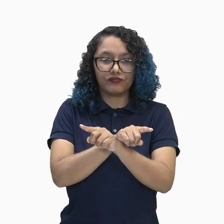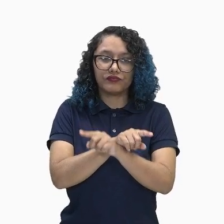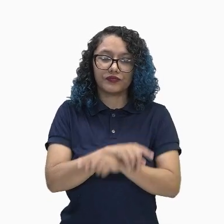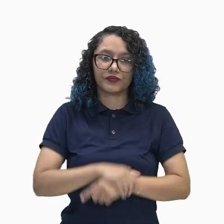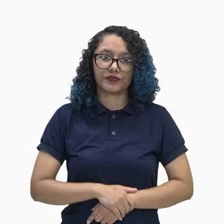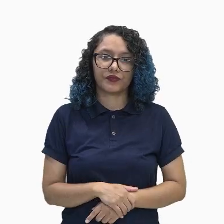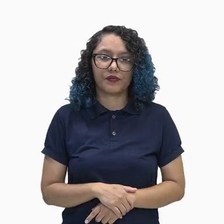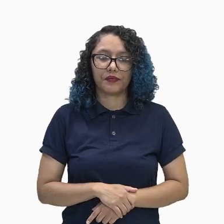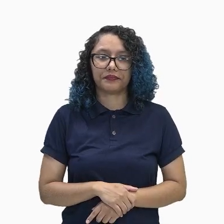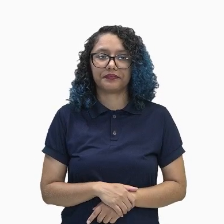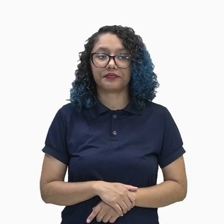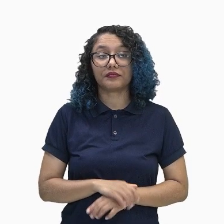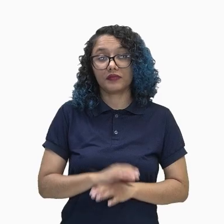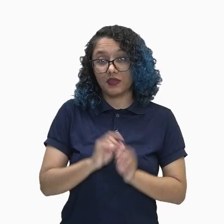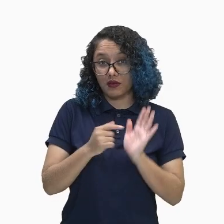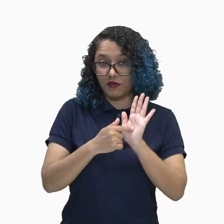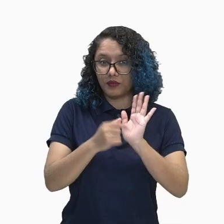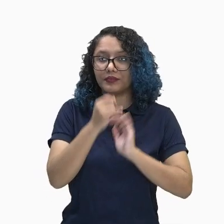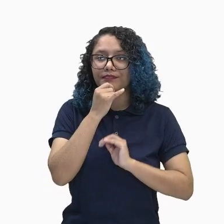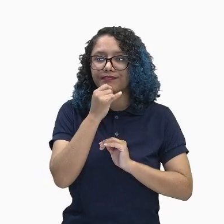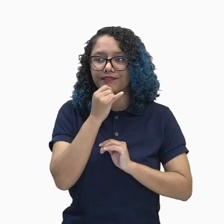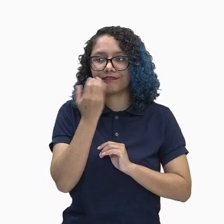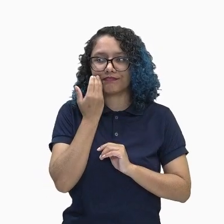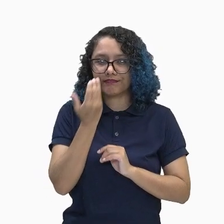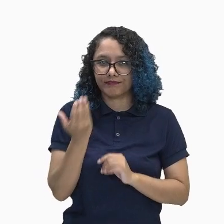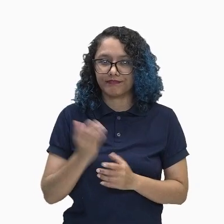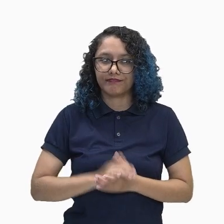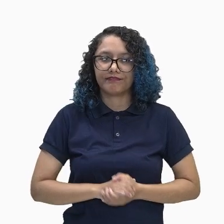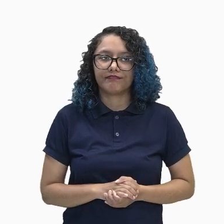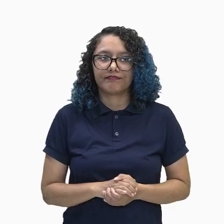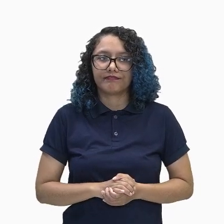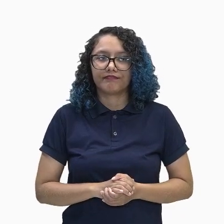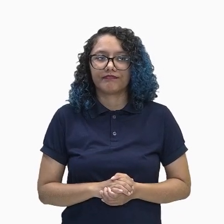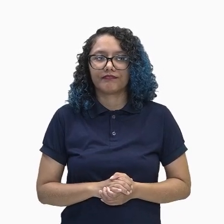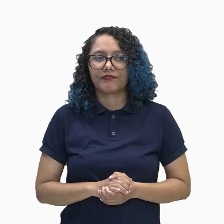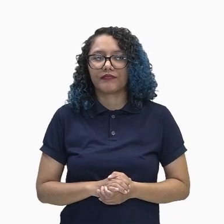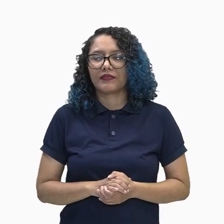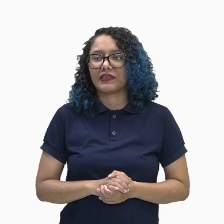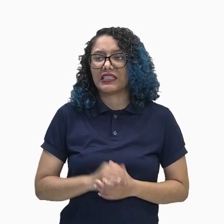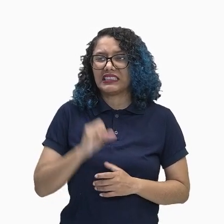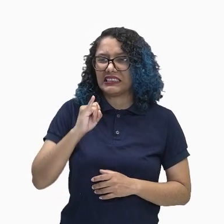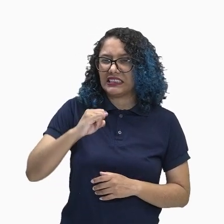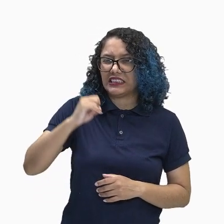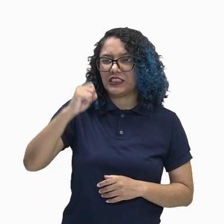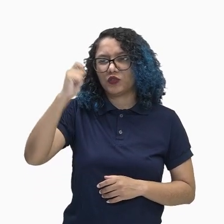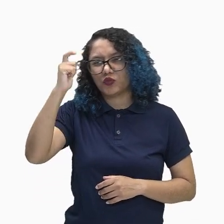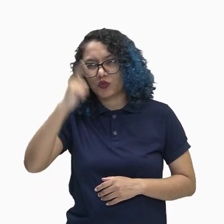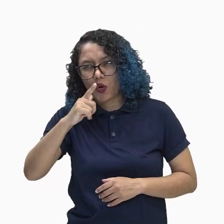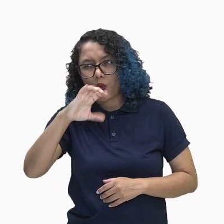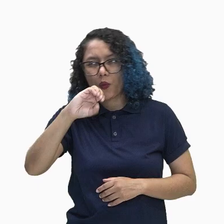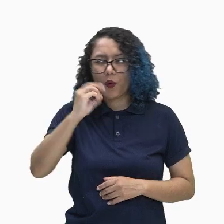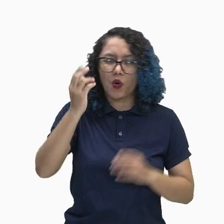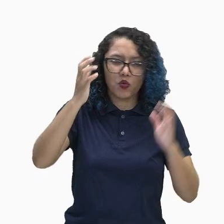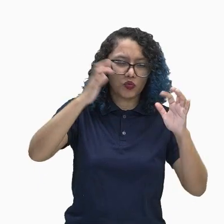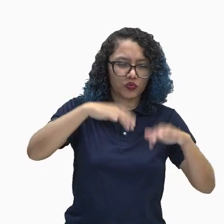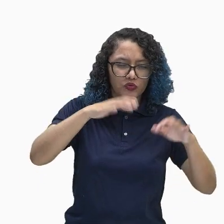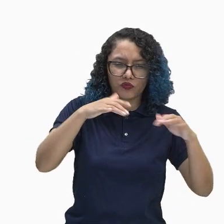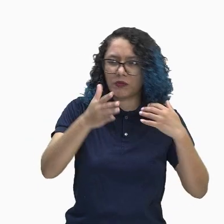opostos. Então, vamos ver os exemplos. Faça sol ou faça chuva, estarei no